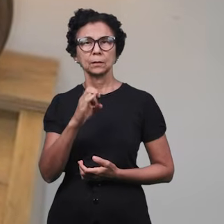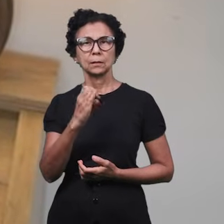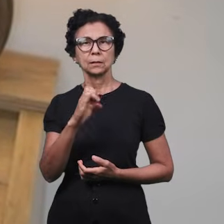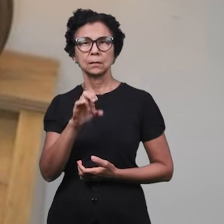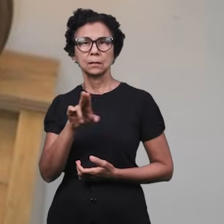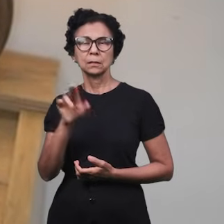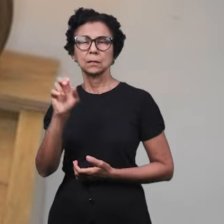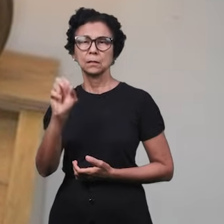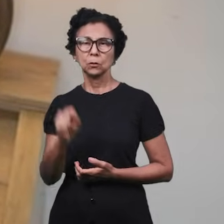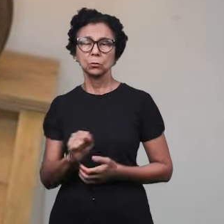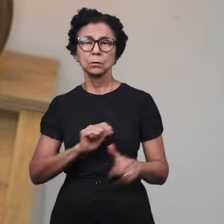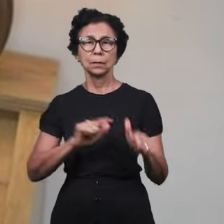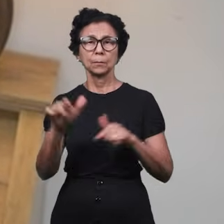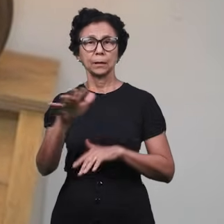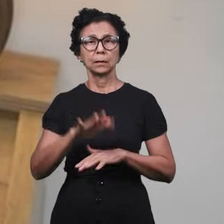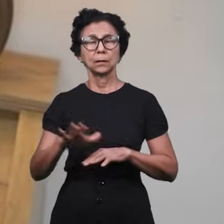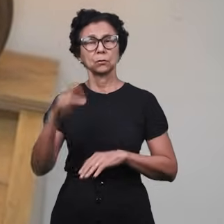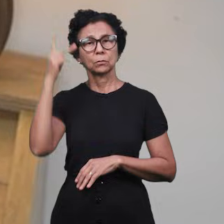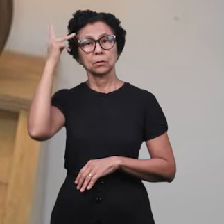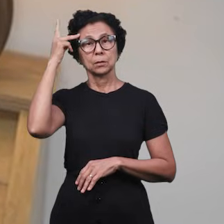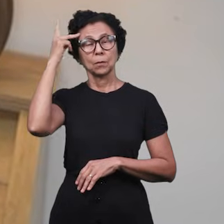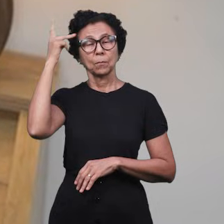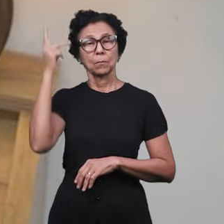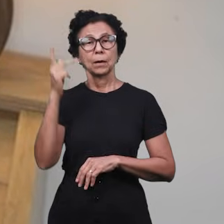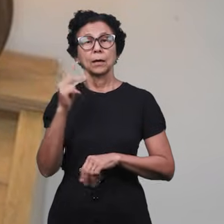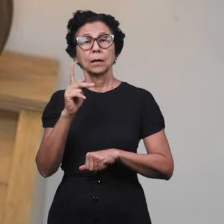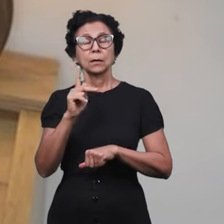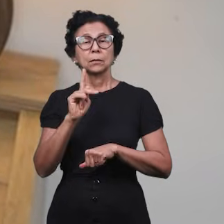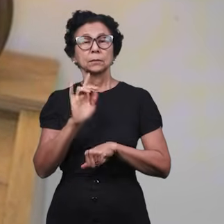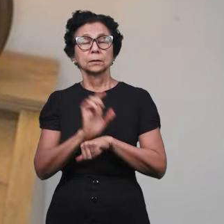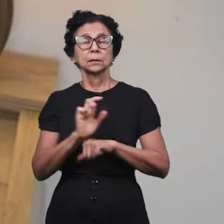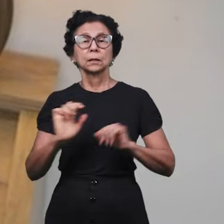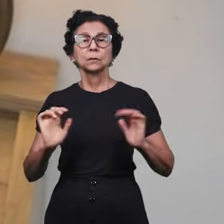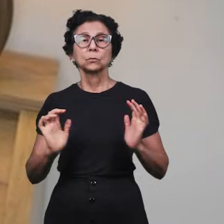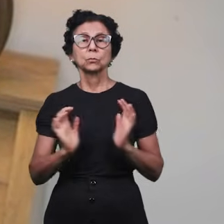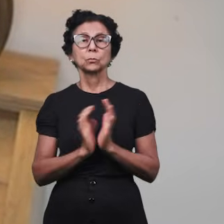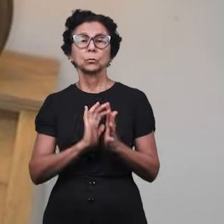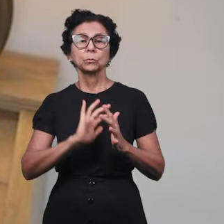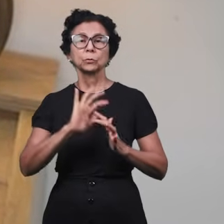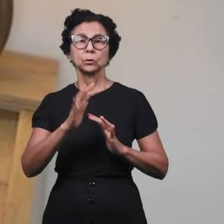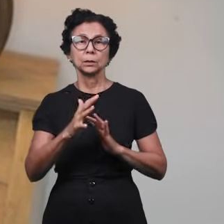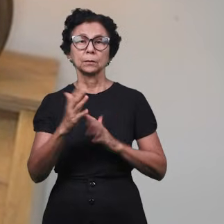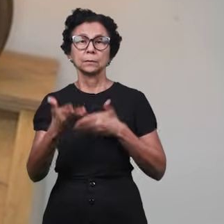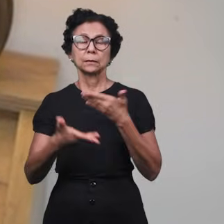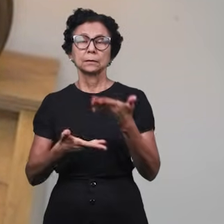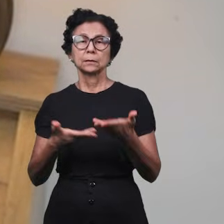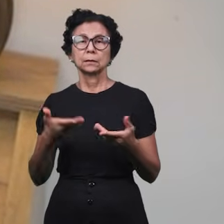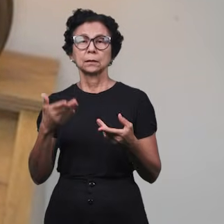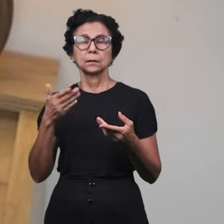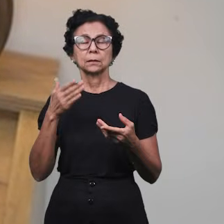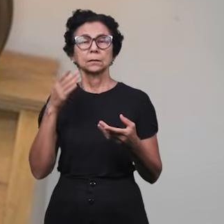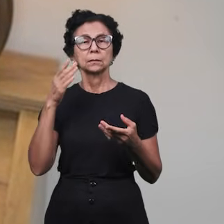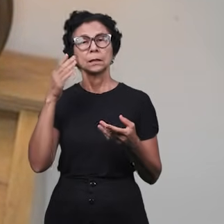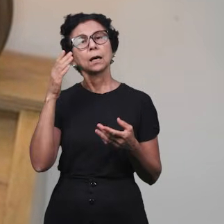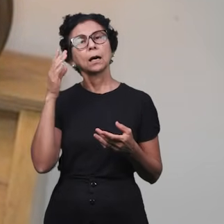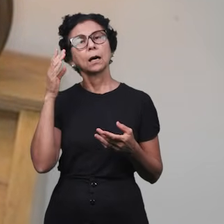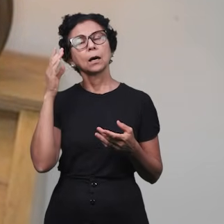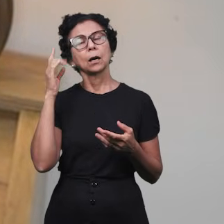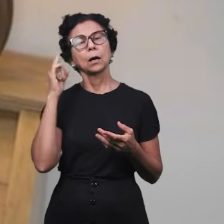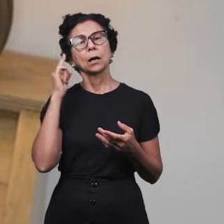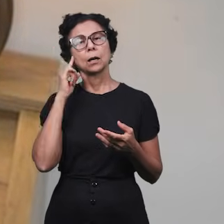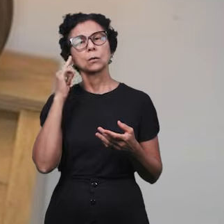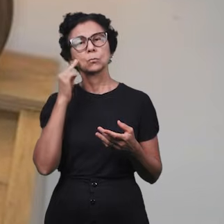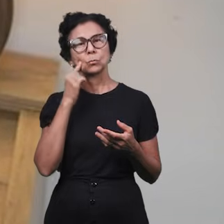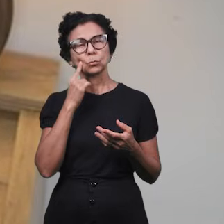Paulo, juntamente ali com a equipe de Libras, trabalho de assistência ao surdo e surdo cego. E aqui eu gostaria de